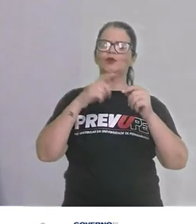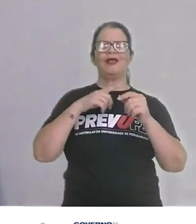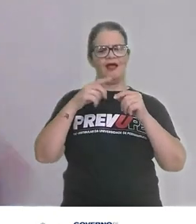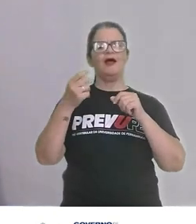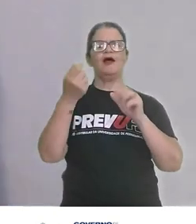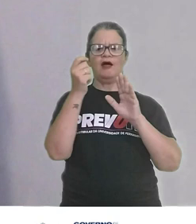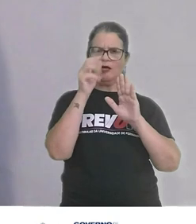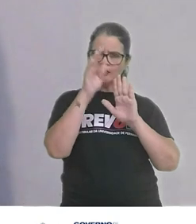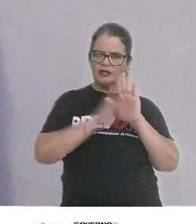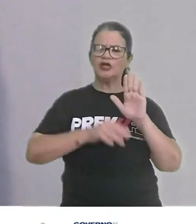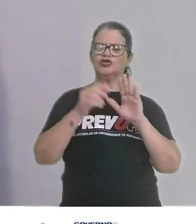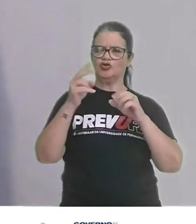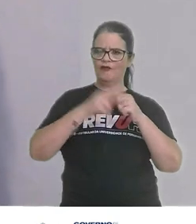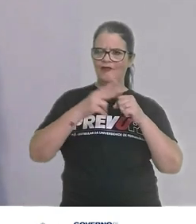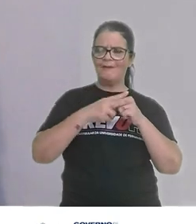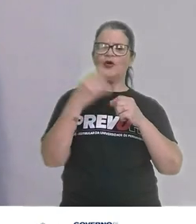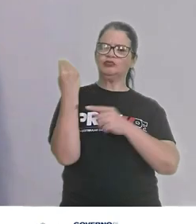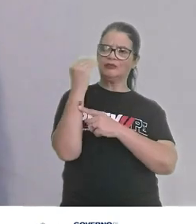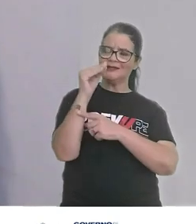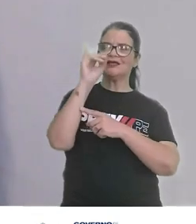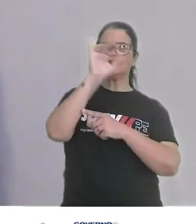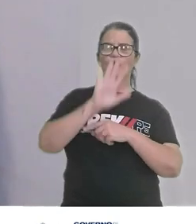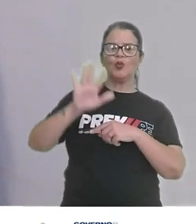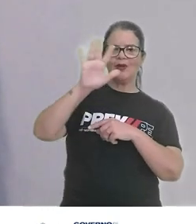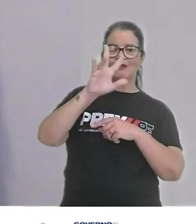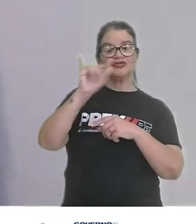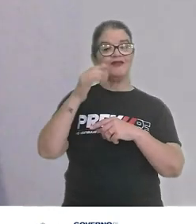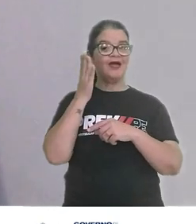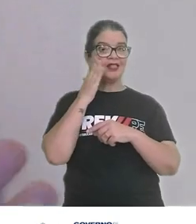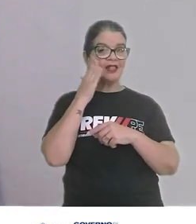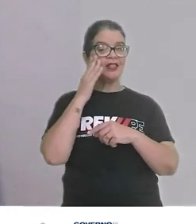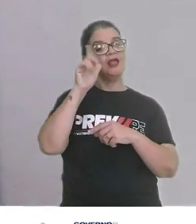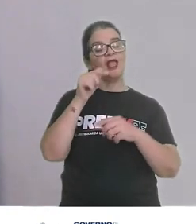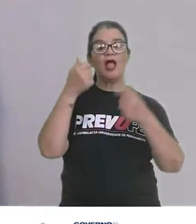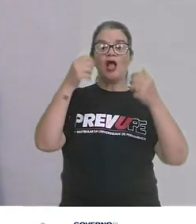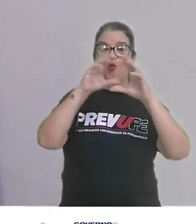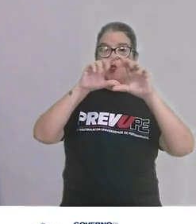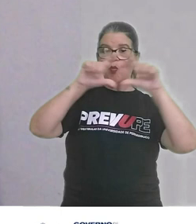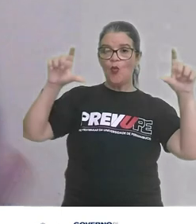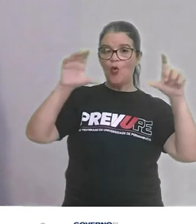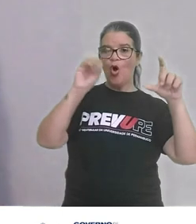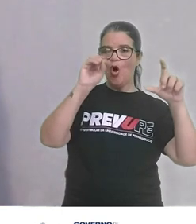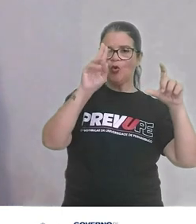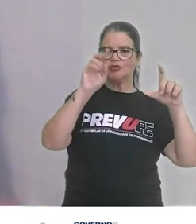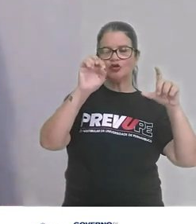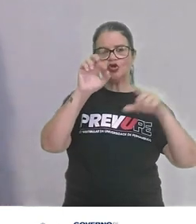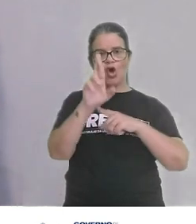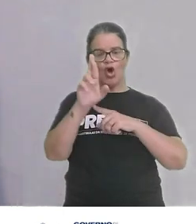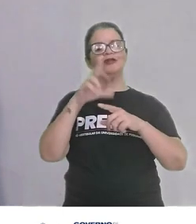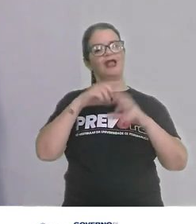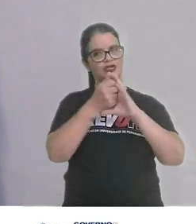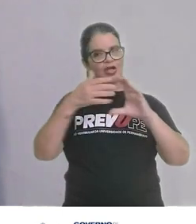está inserida numa imagem que vai dar a entender que é um outdoor, né? Tem as características de um